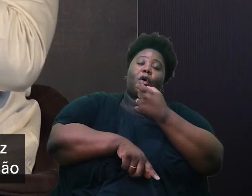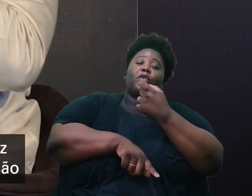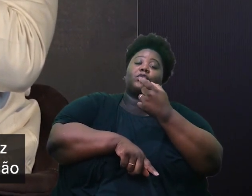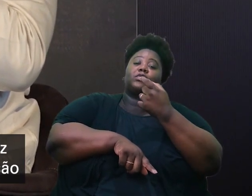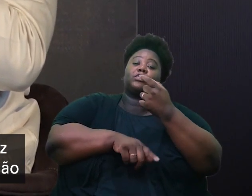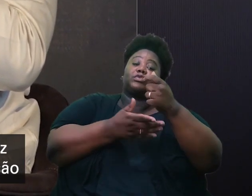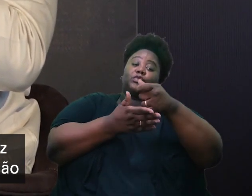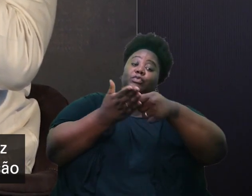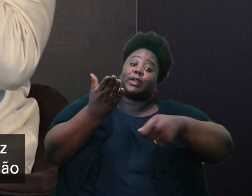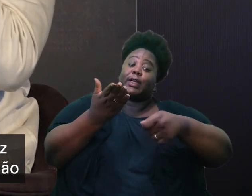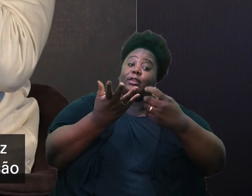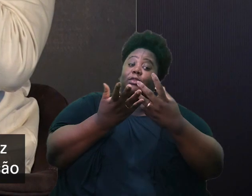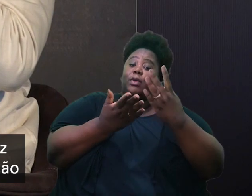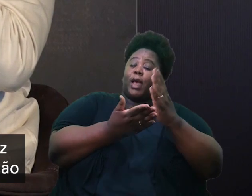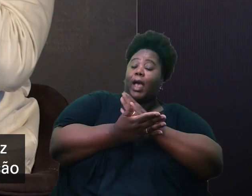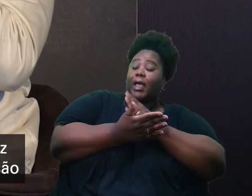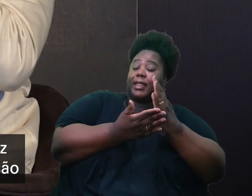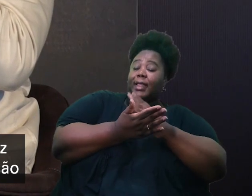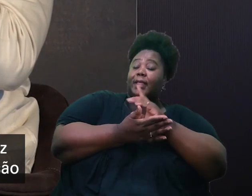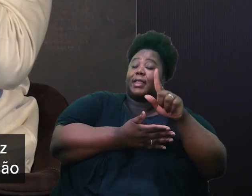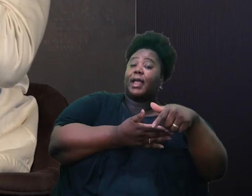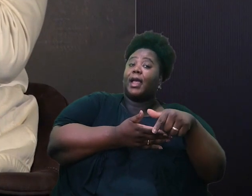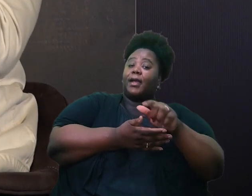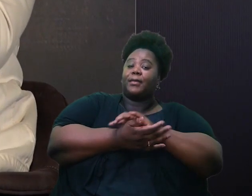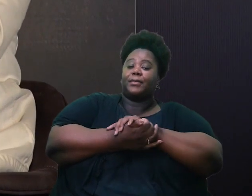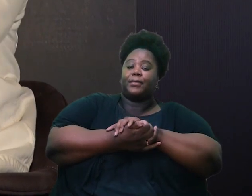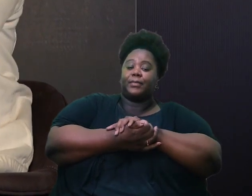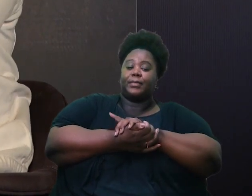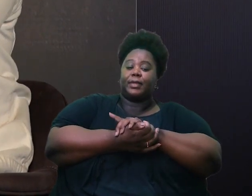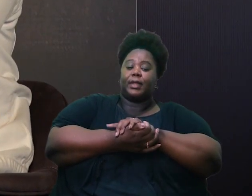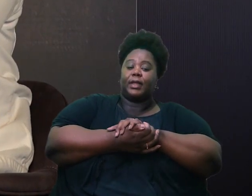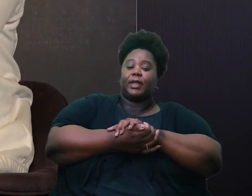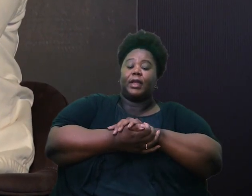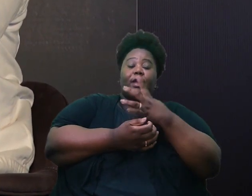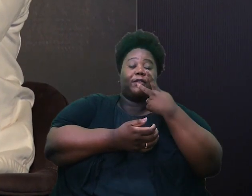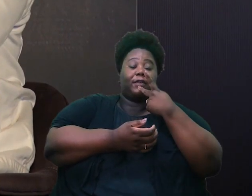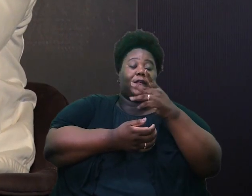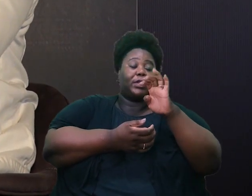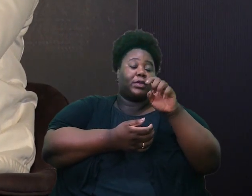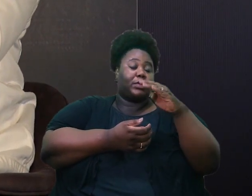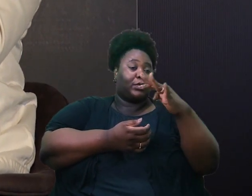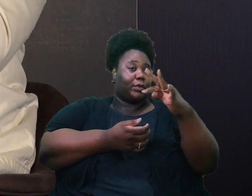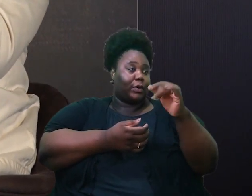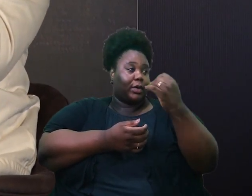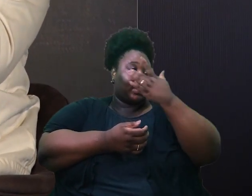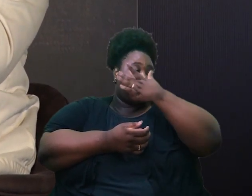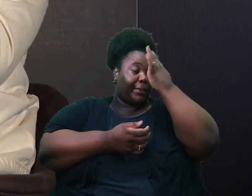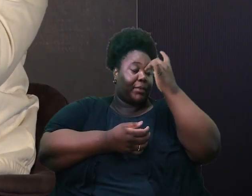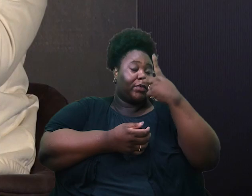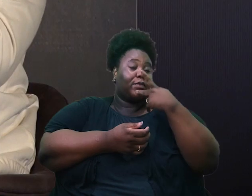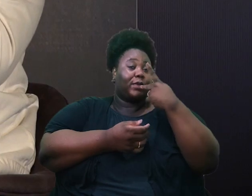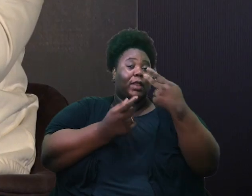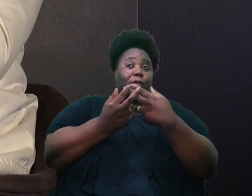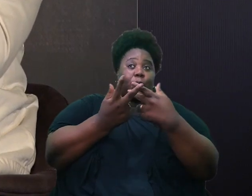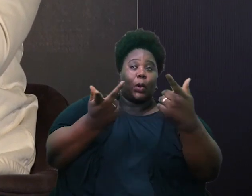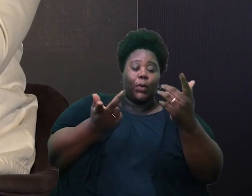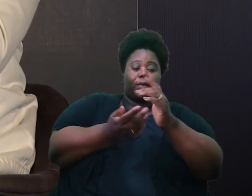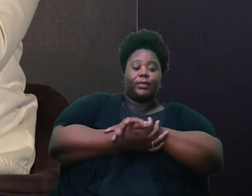textos, muitas vezes, são um encantado falando, alguém dizendo